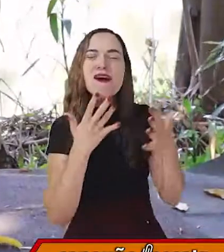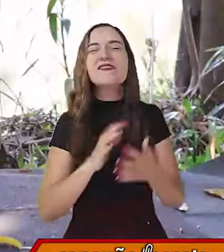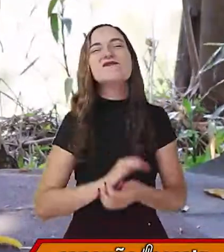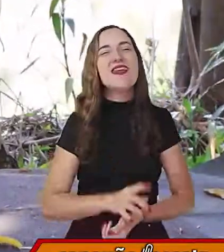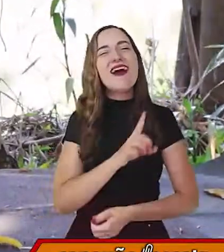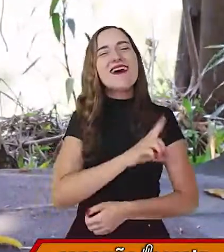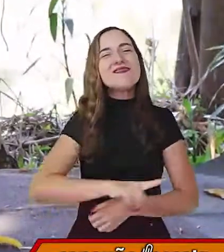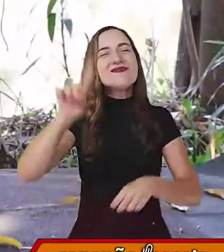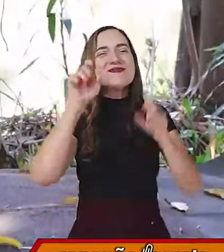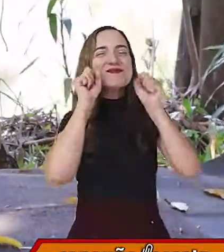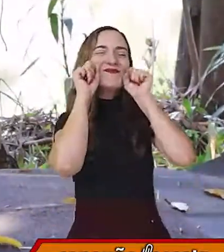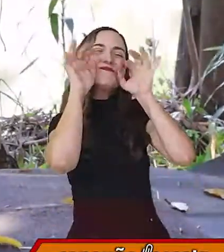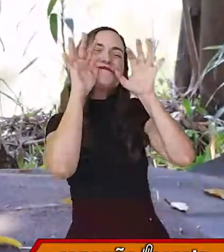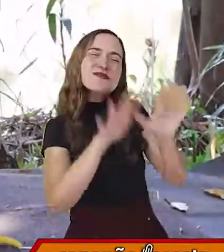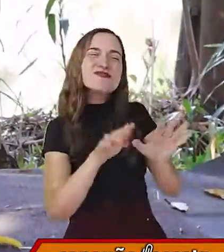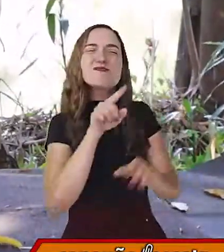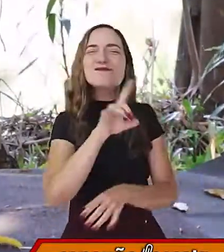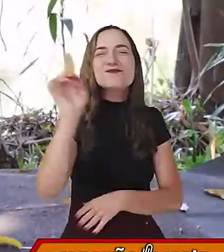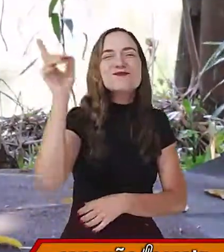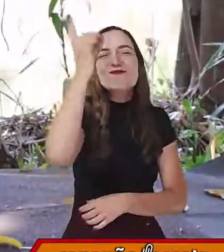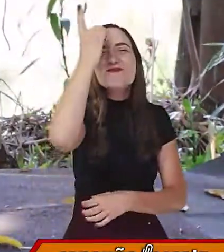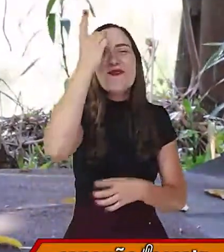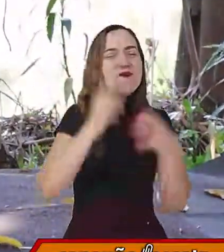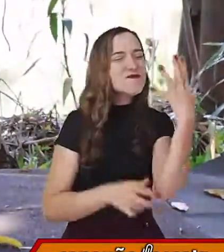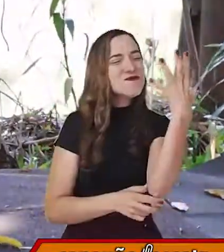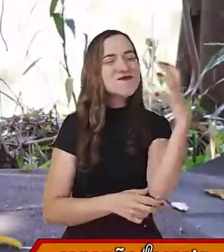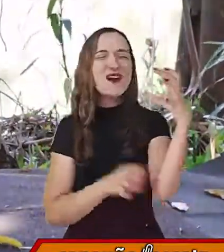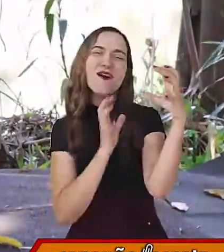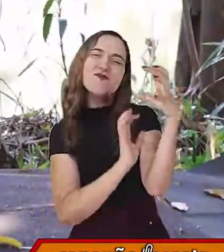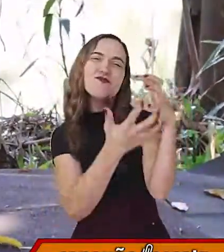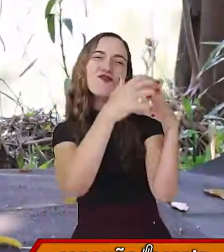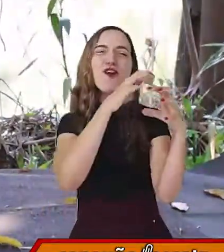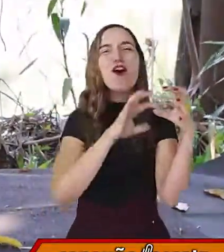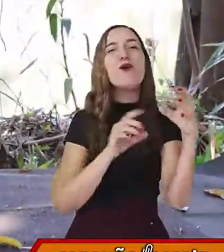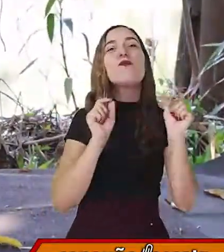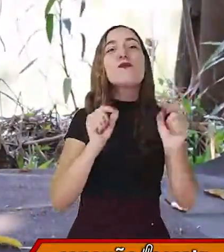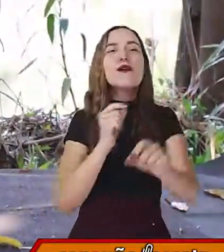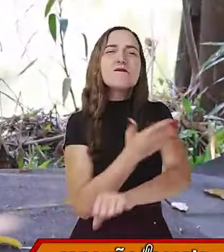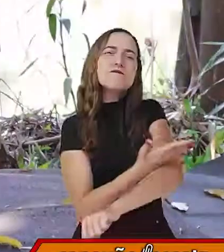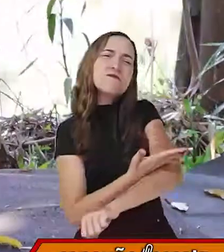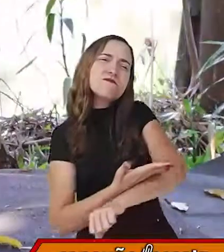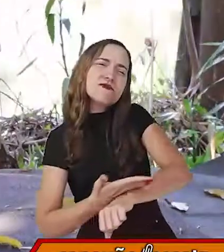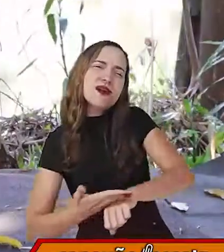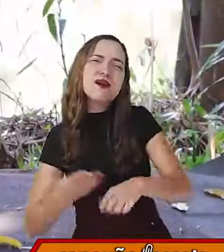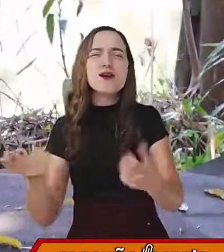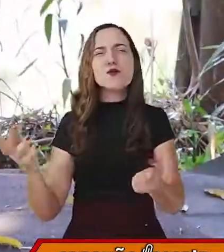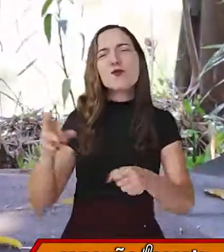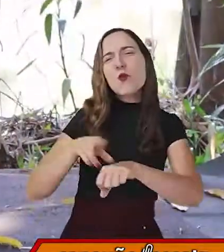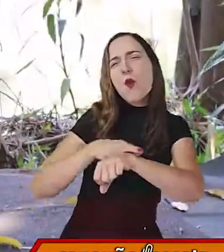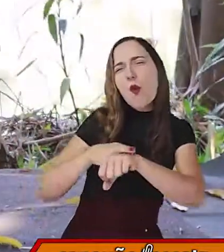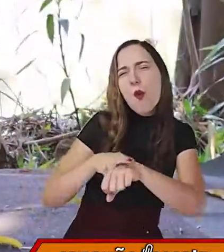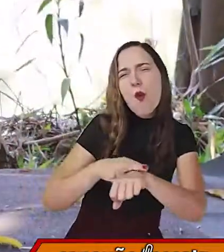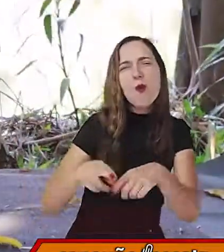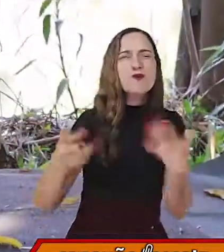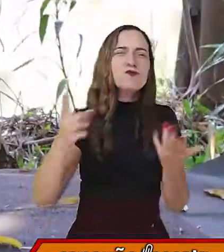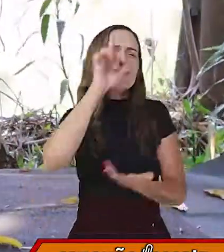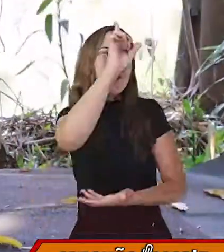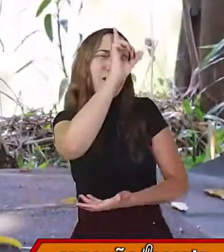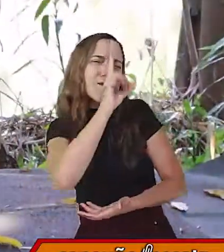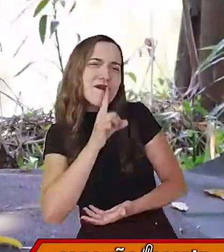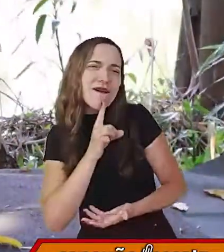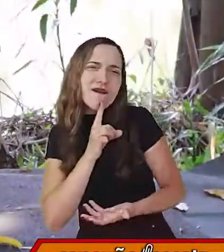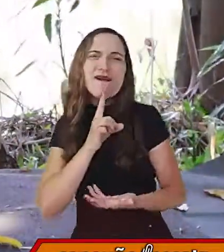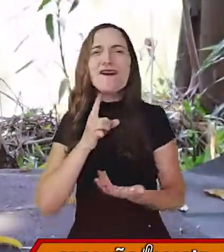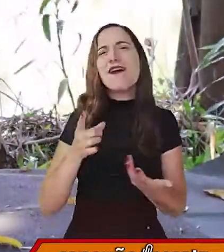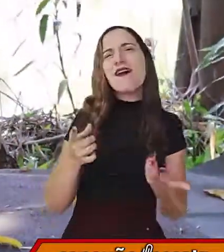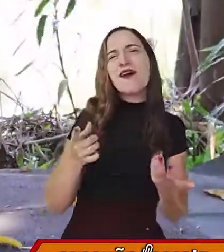deu a essa árvore o dom de florescer na cor branca, em vários tons de roxo, em vários tons de